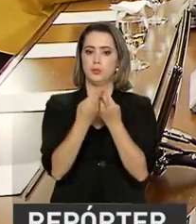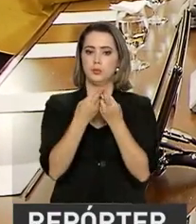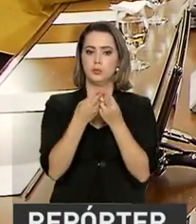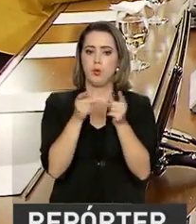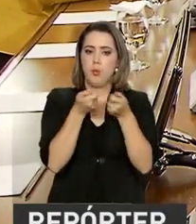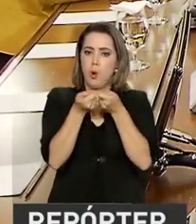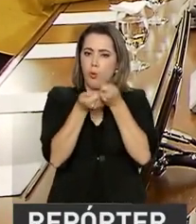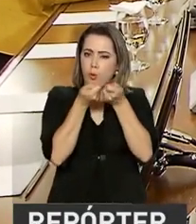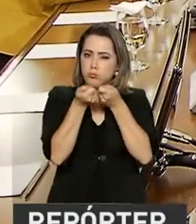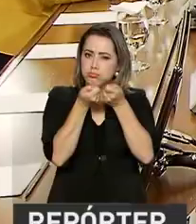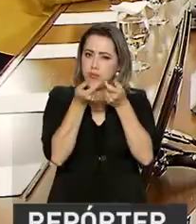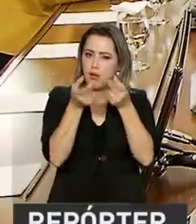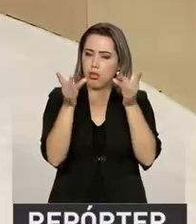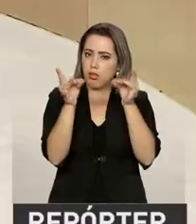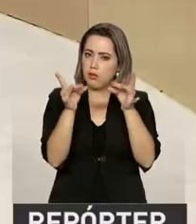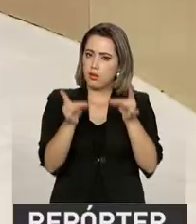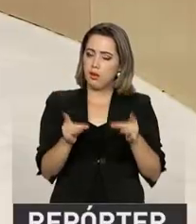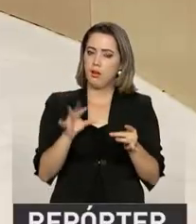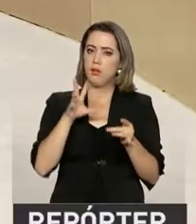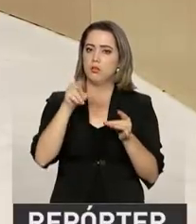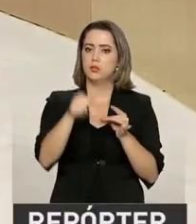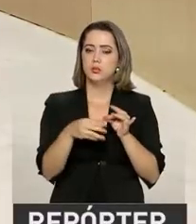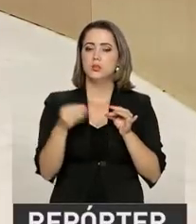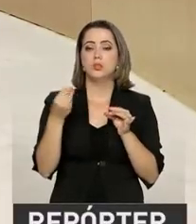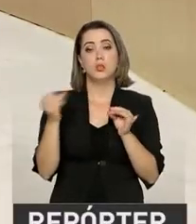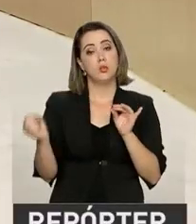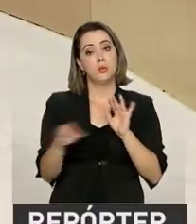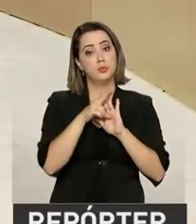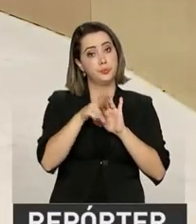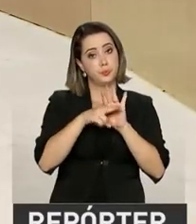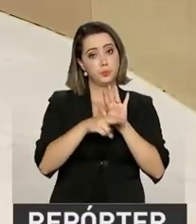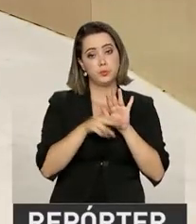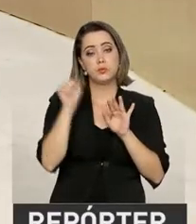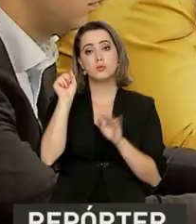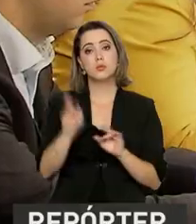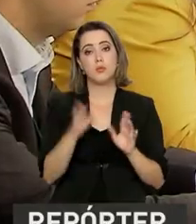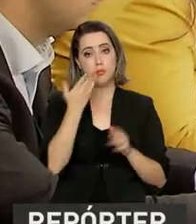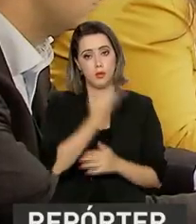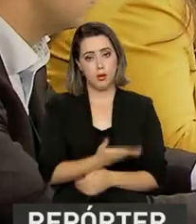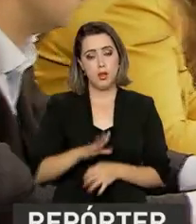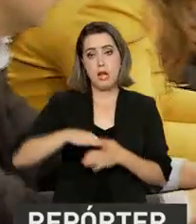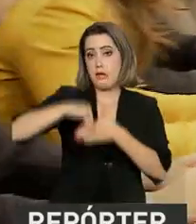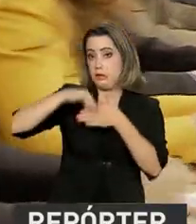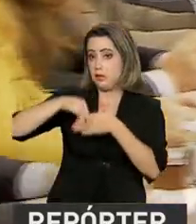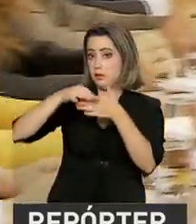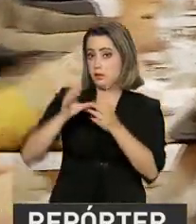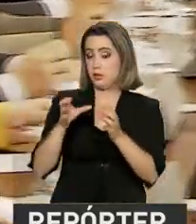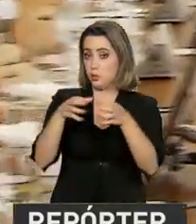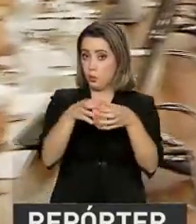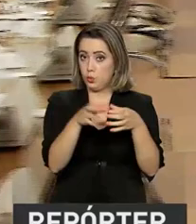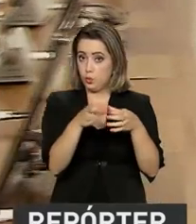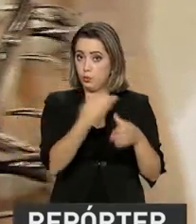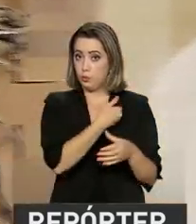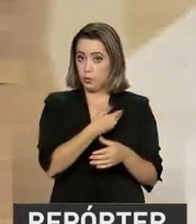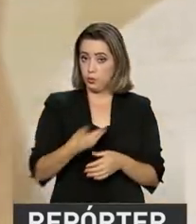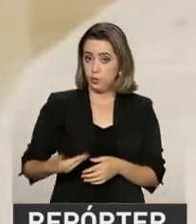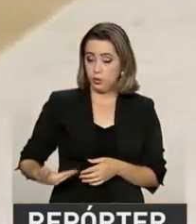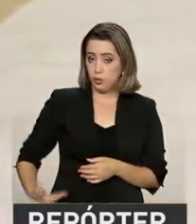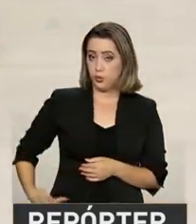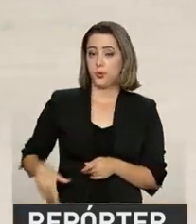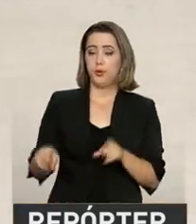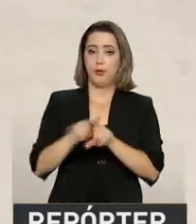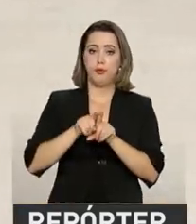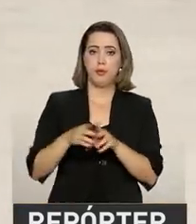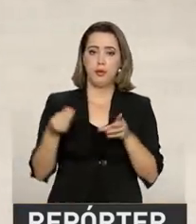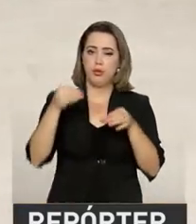afinar os últimos ajustes na proposta de reforma da Previdência líderes da base aliada integrantes da